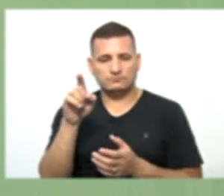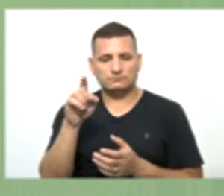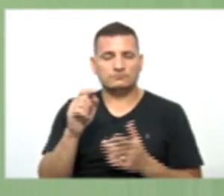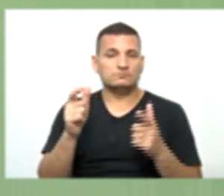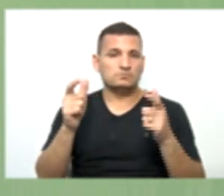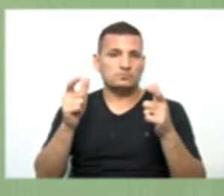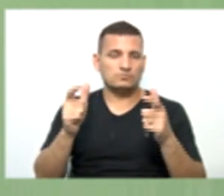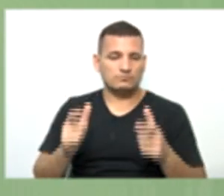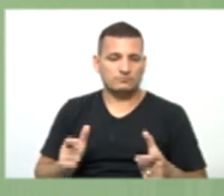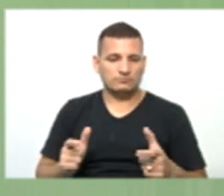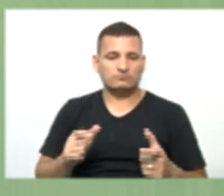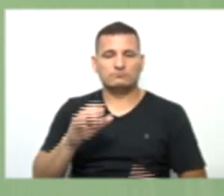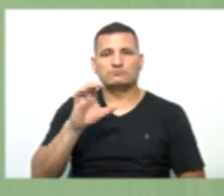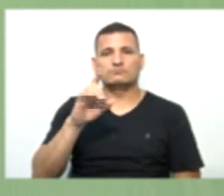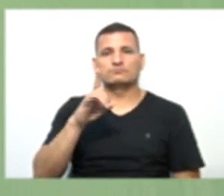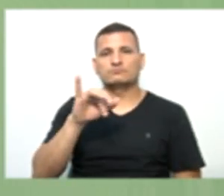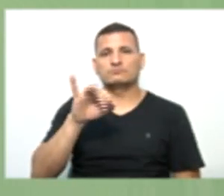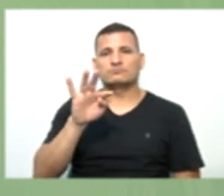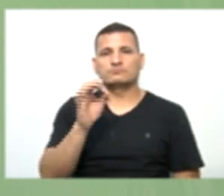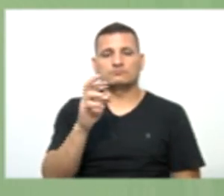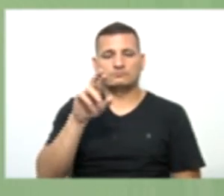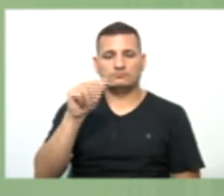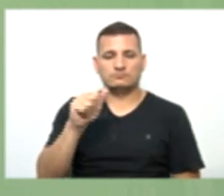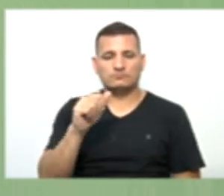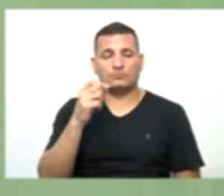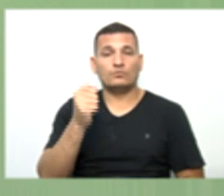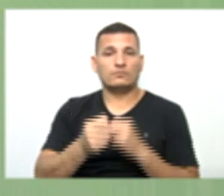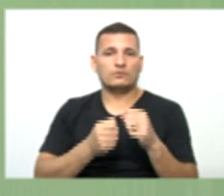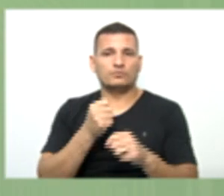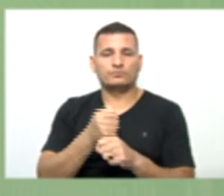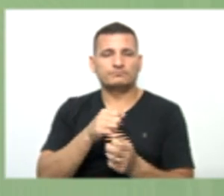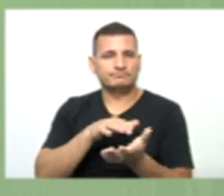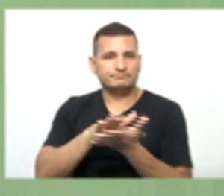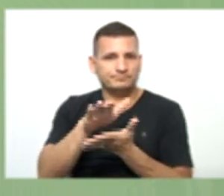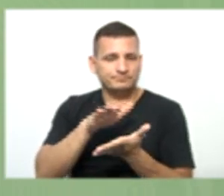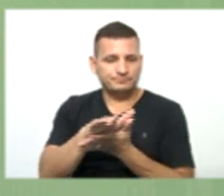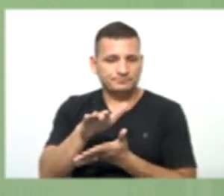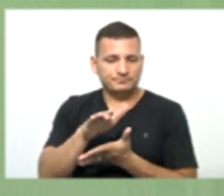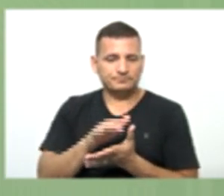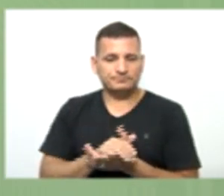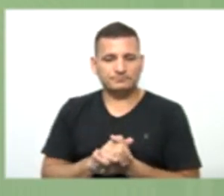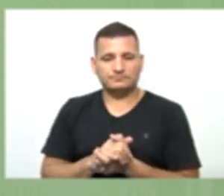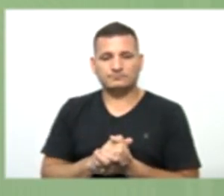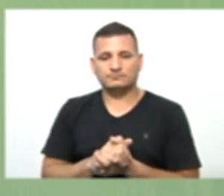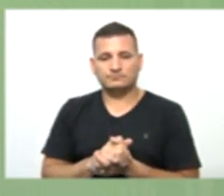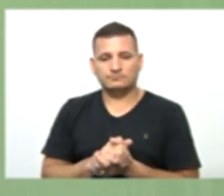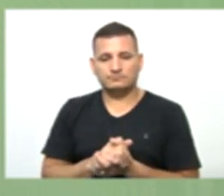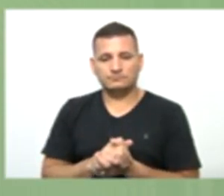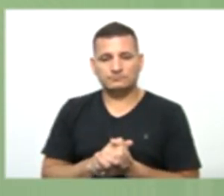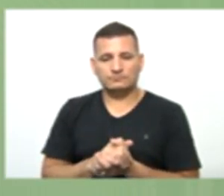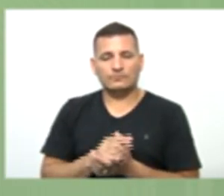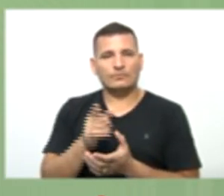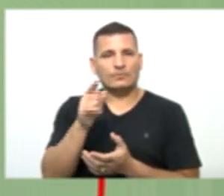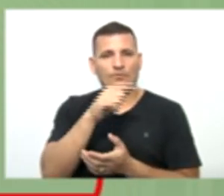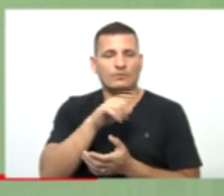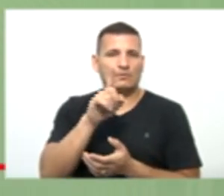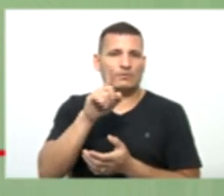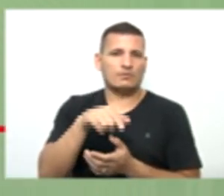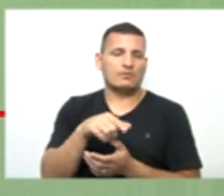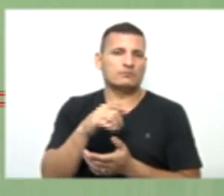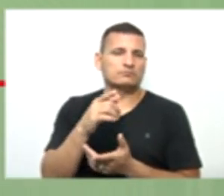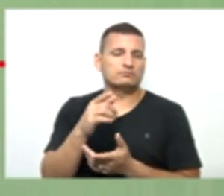né, a editora e o ano de publicação. Esses daí são os termos